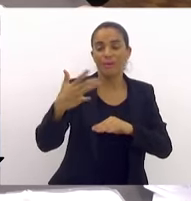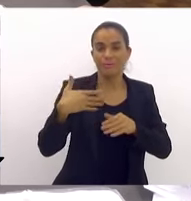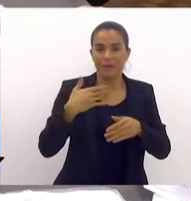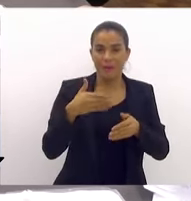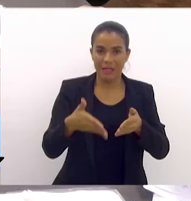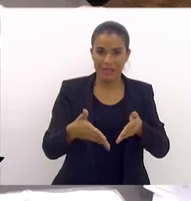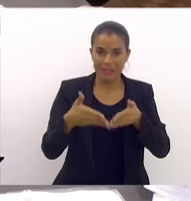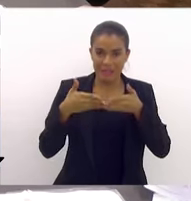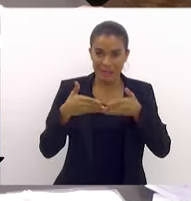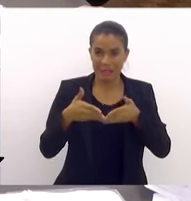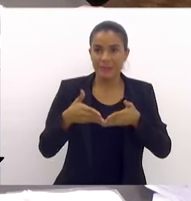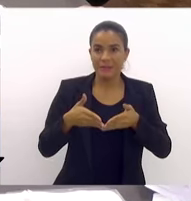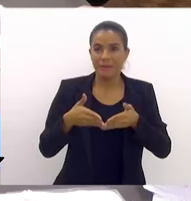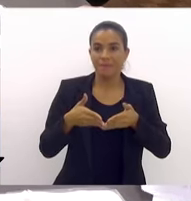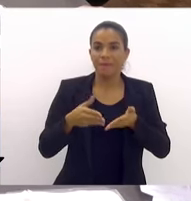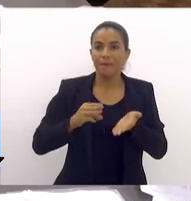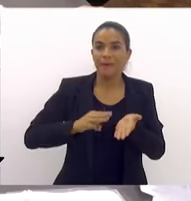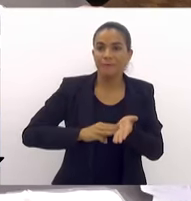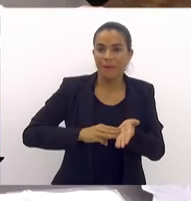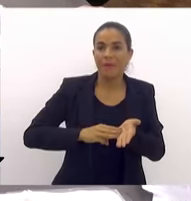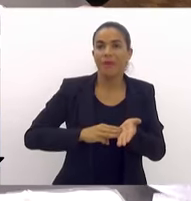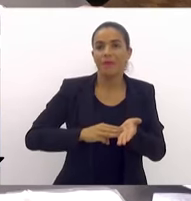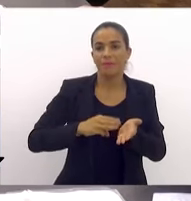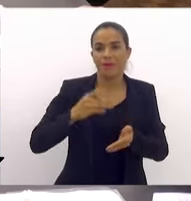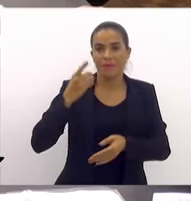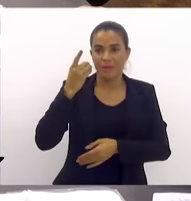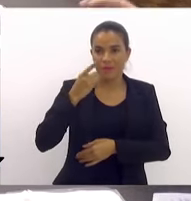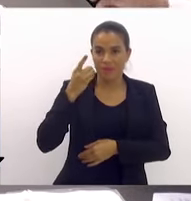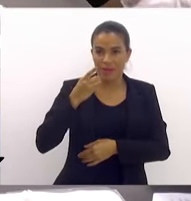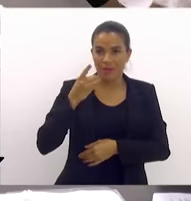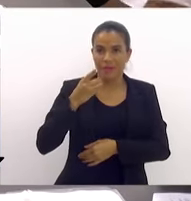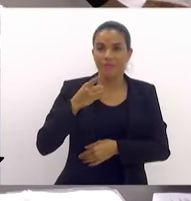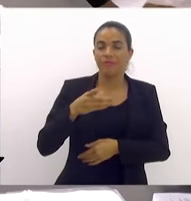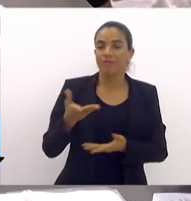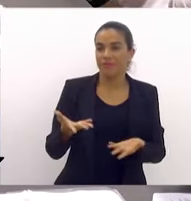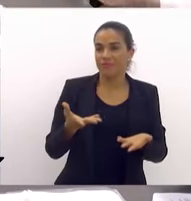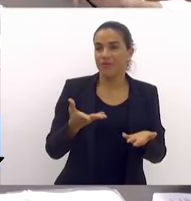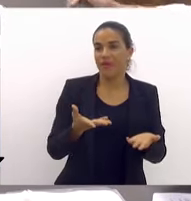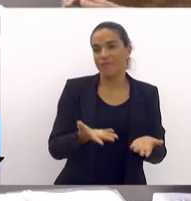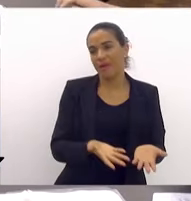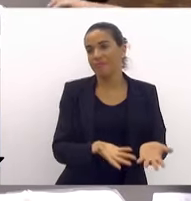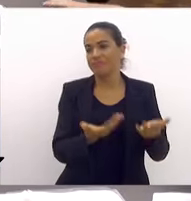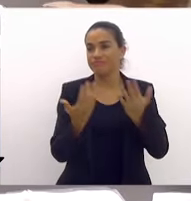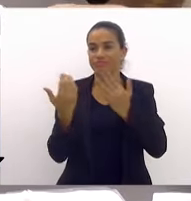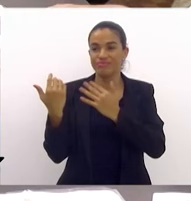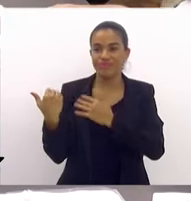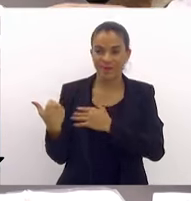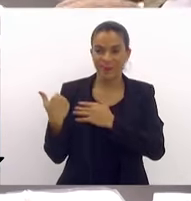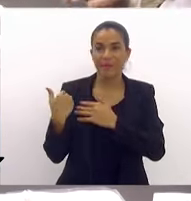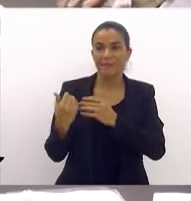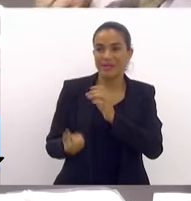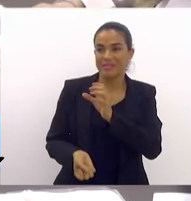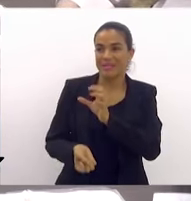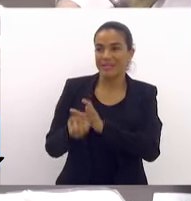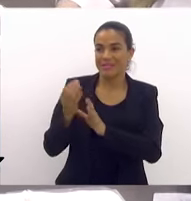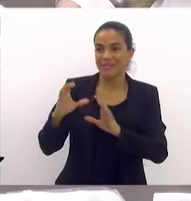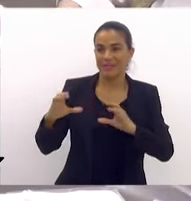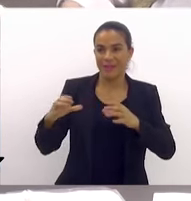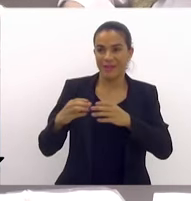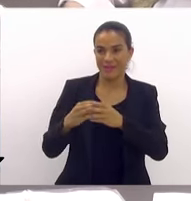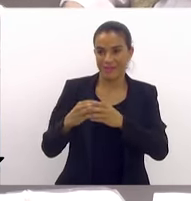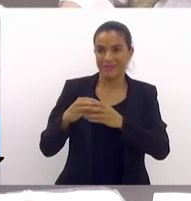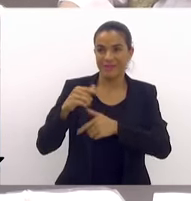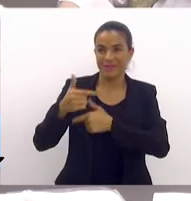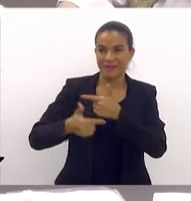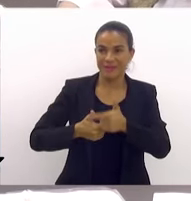ausentar. Deputado membro da comissão, deputado Rosenberg Reis, veio expulsar os membros aqui para a instalação legítima da